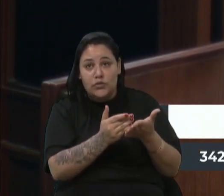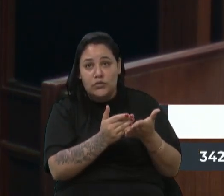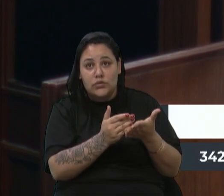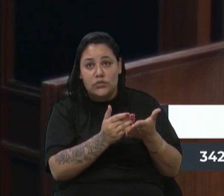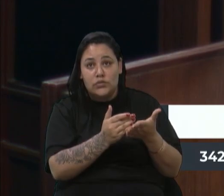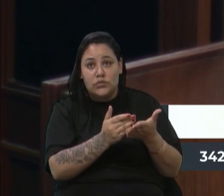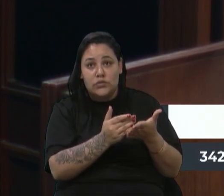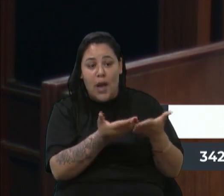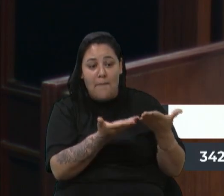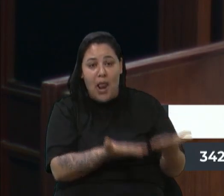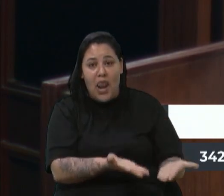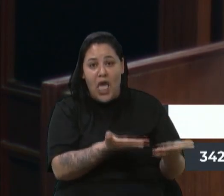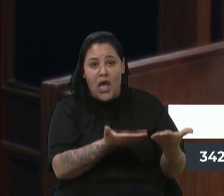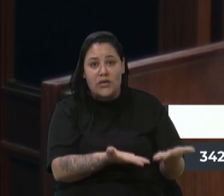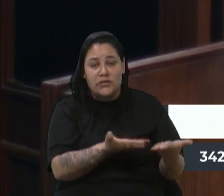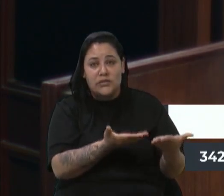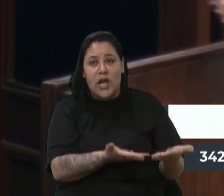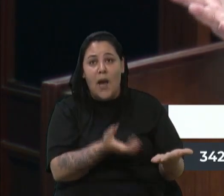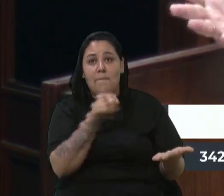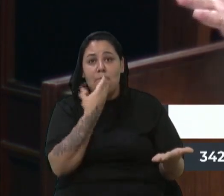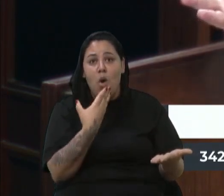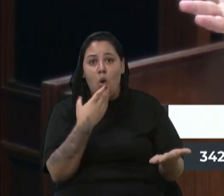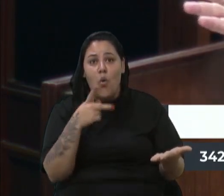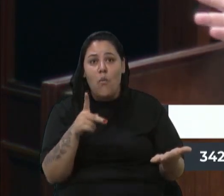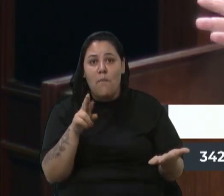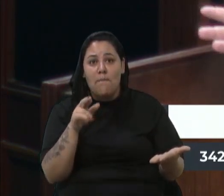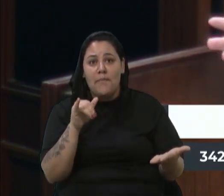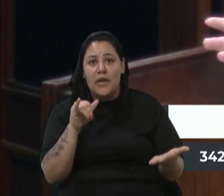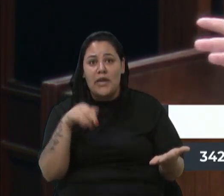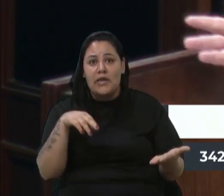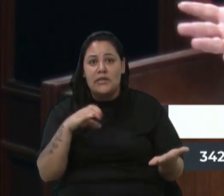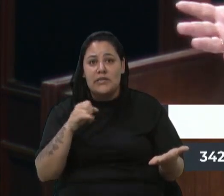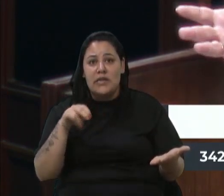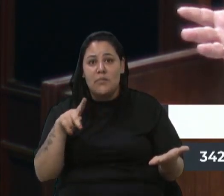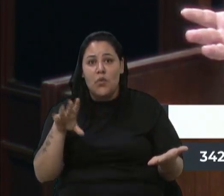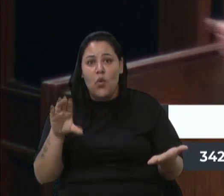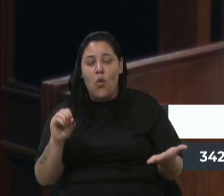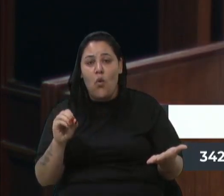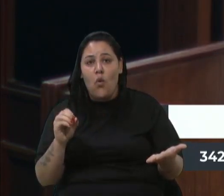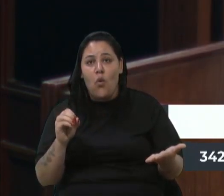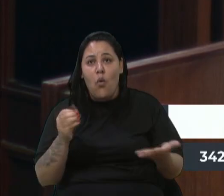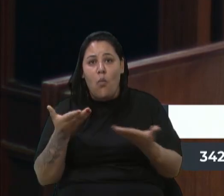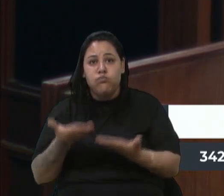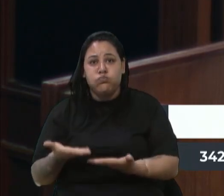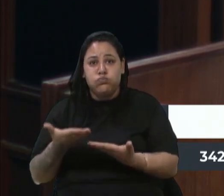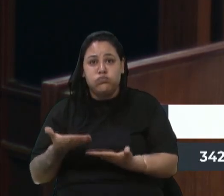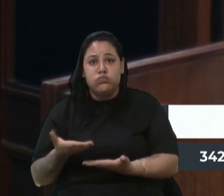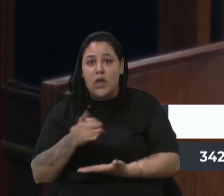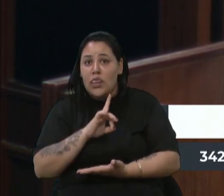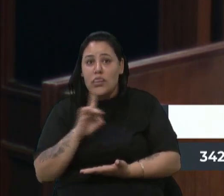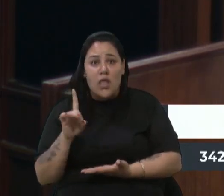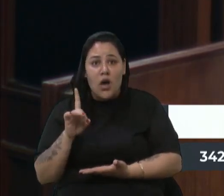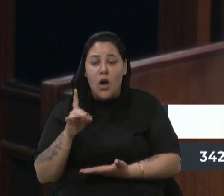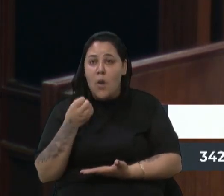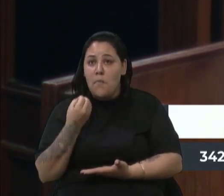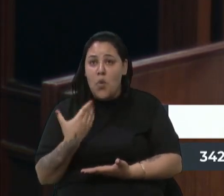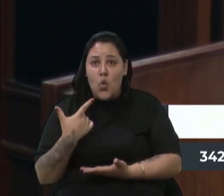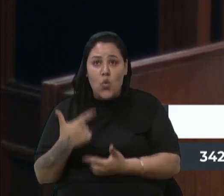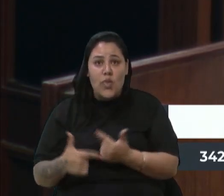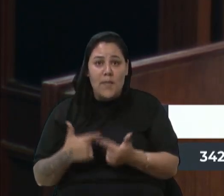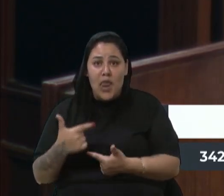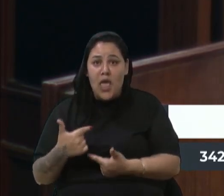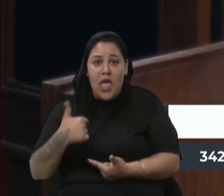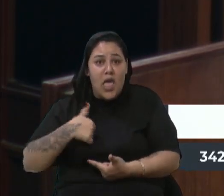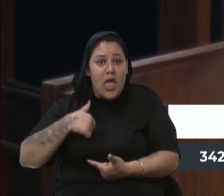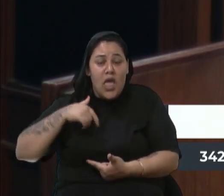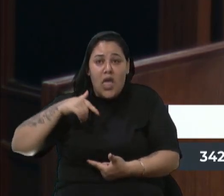Princípio, que já fazia, acho que 50 anos que não funcionava, e ninguém sabia, eu pelo menos nunca